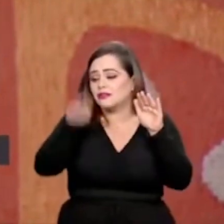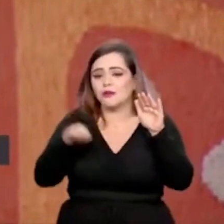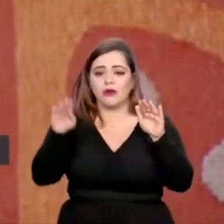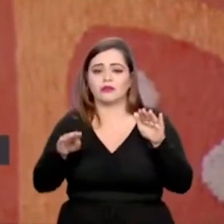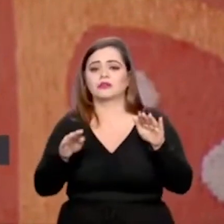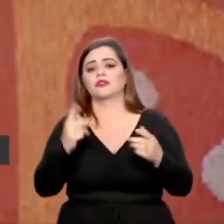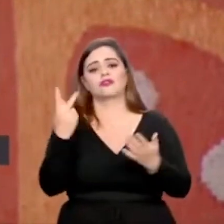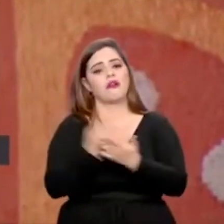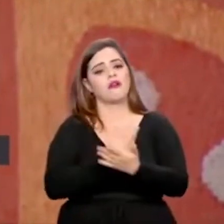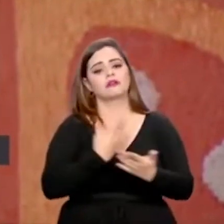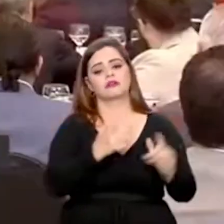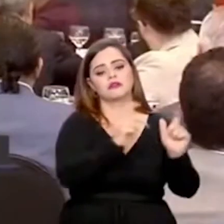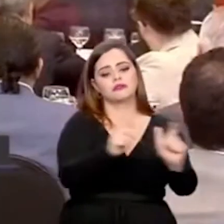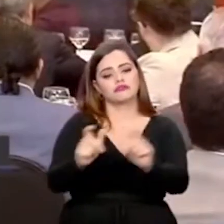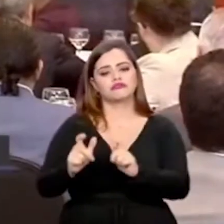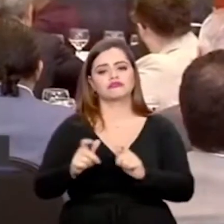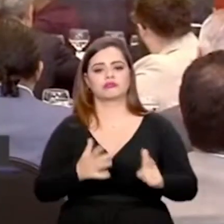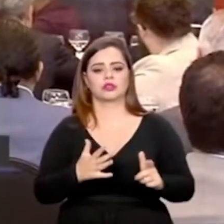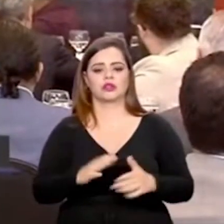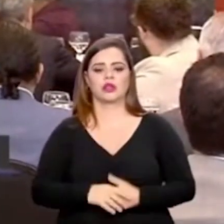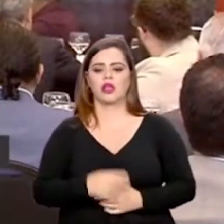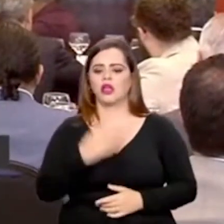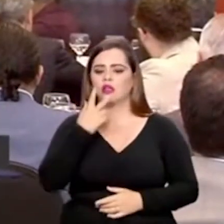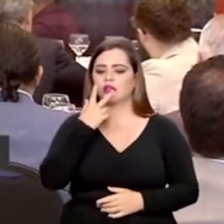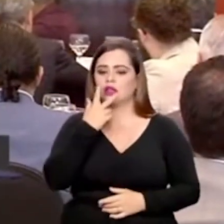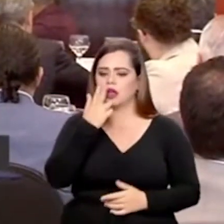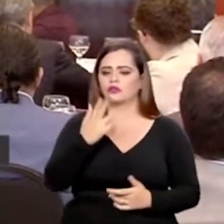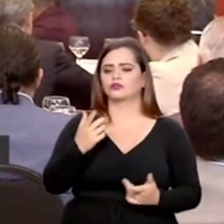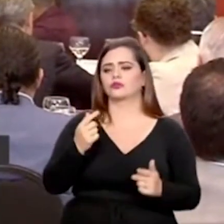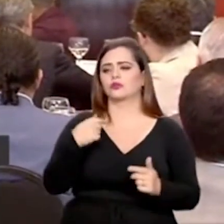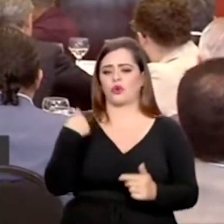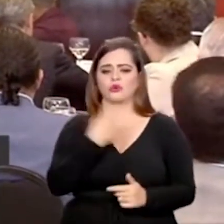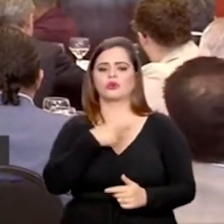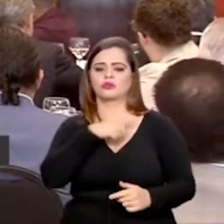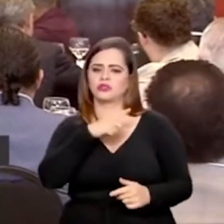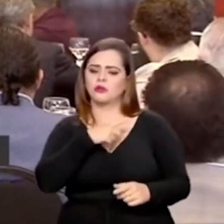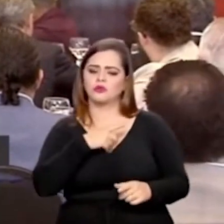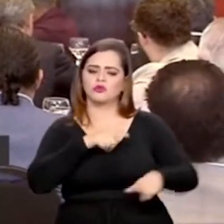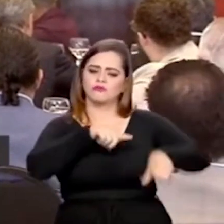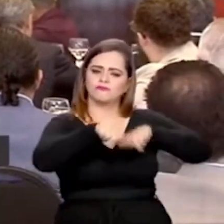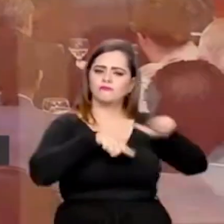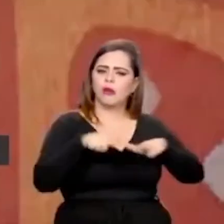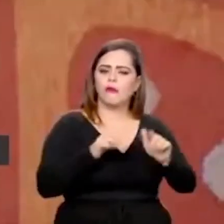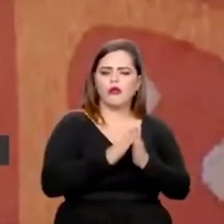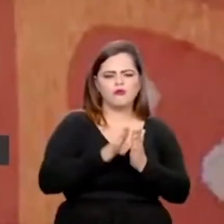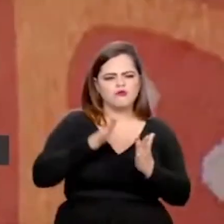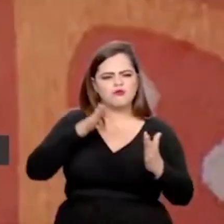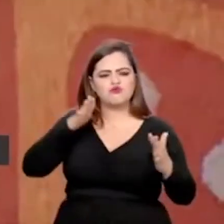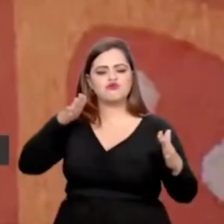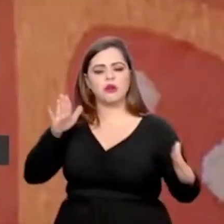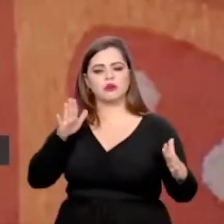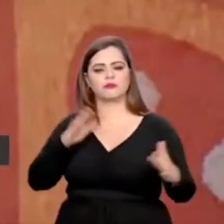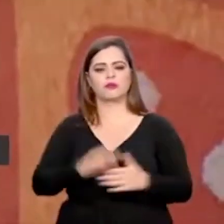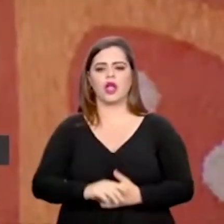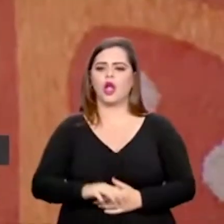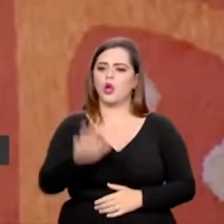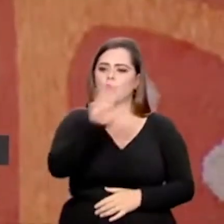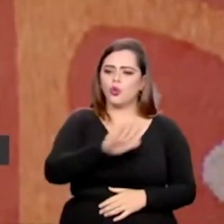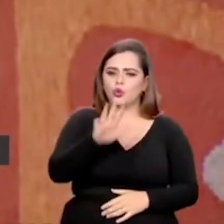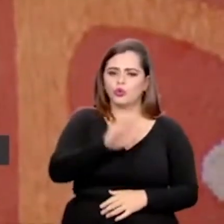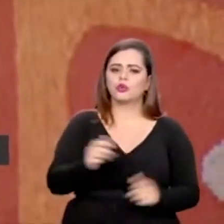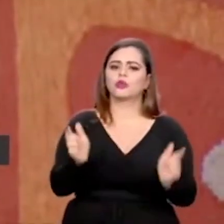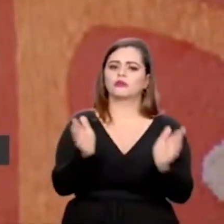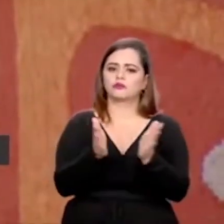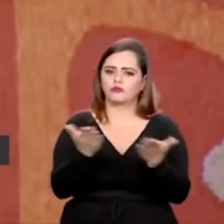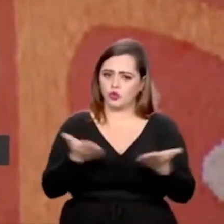ali nos territórios eu acho que nós temos uma tarefa enorme enquanto o governo o presidente Lula já colocou isso no centro